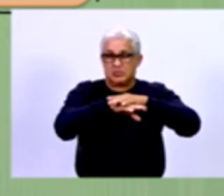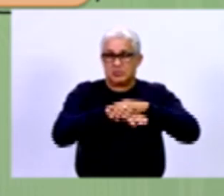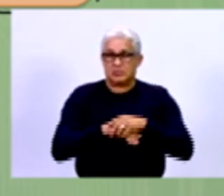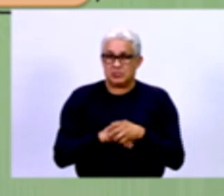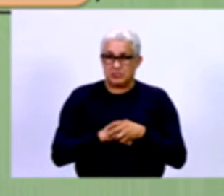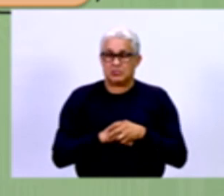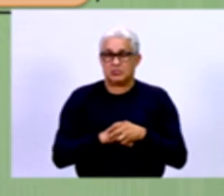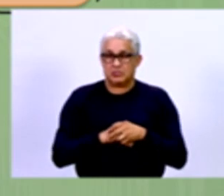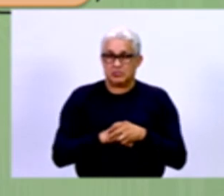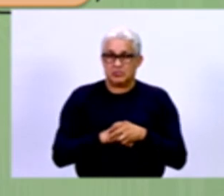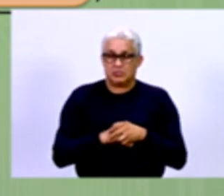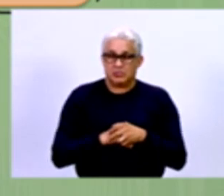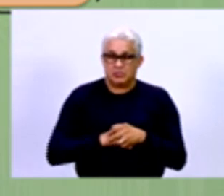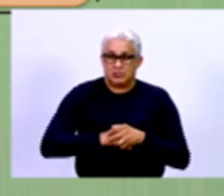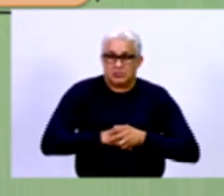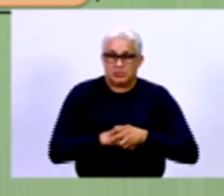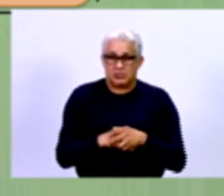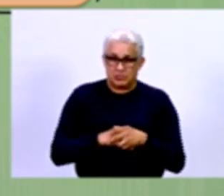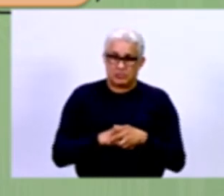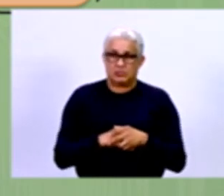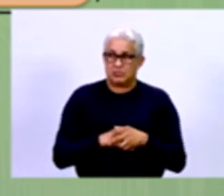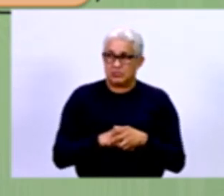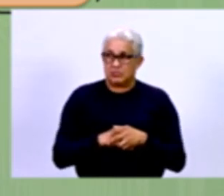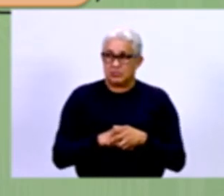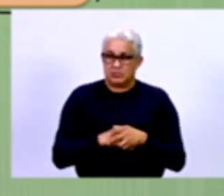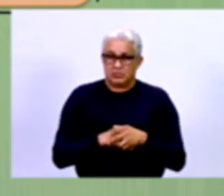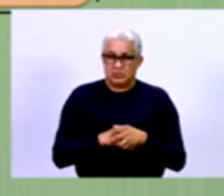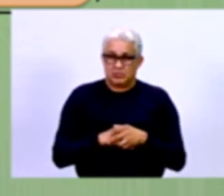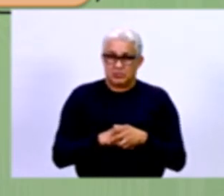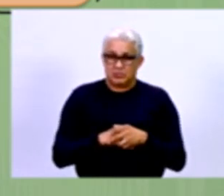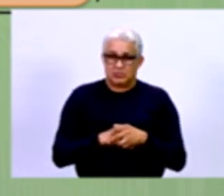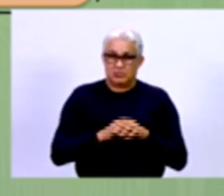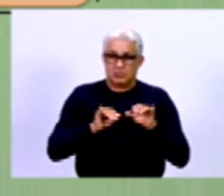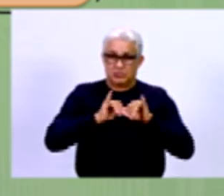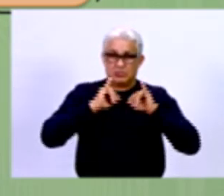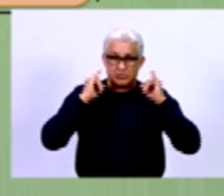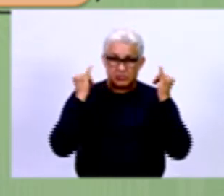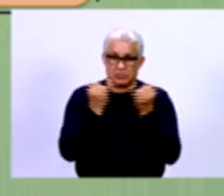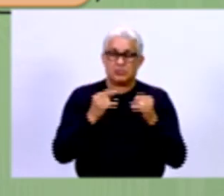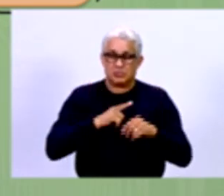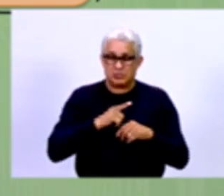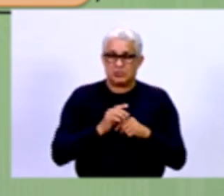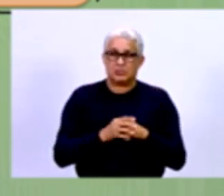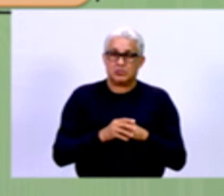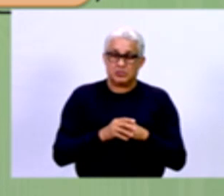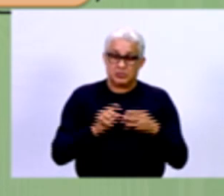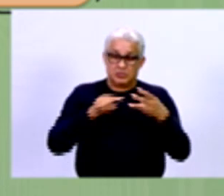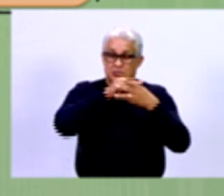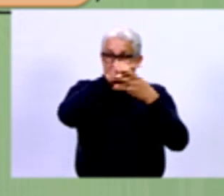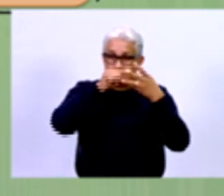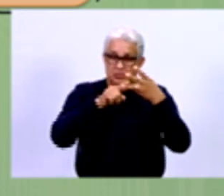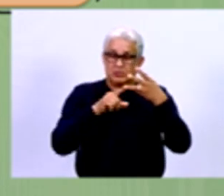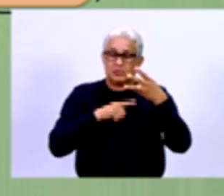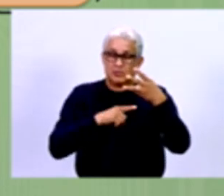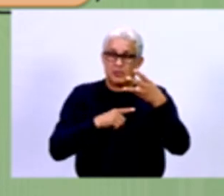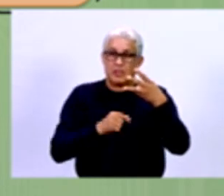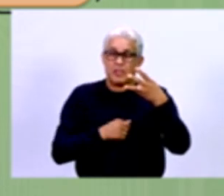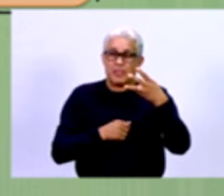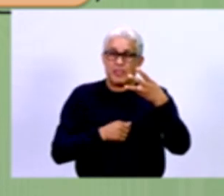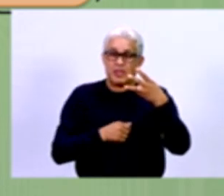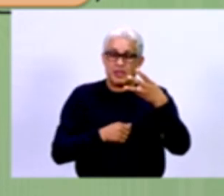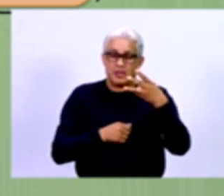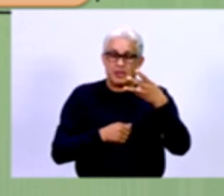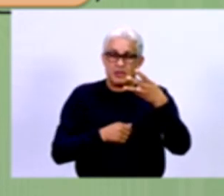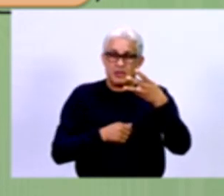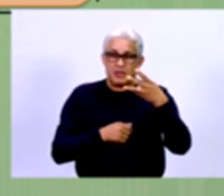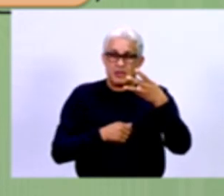nos fóruns de registro internacionais. Então, nessas três